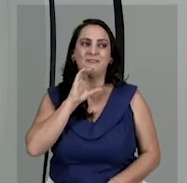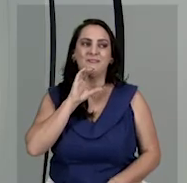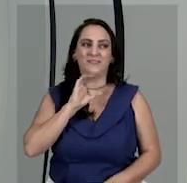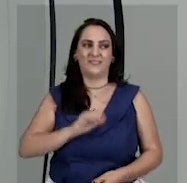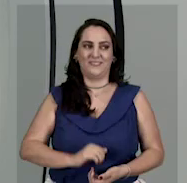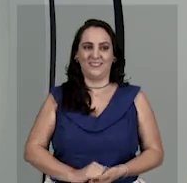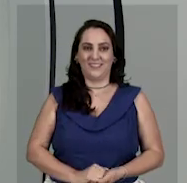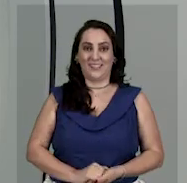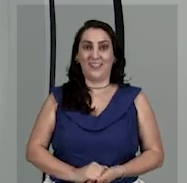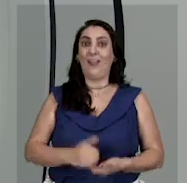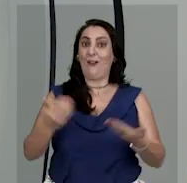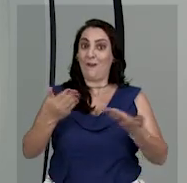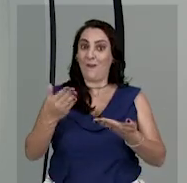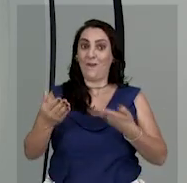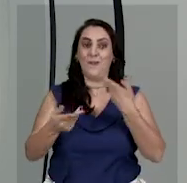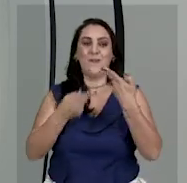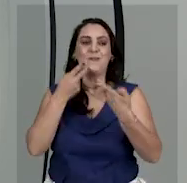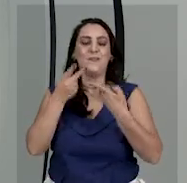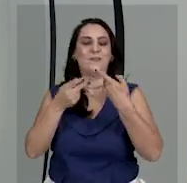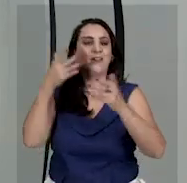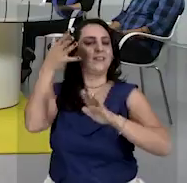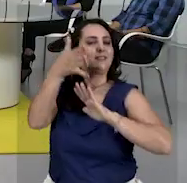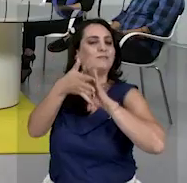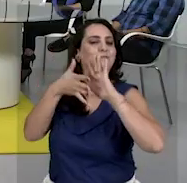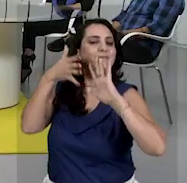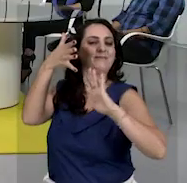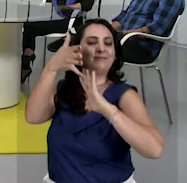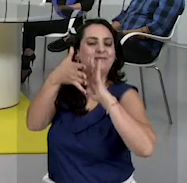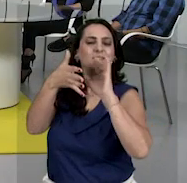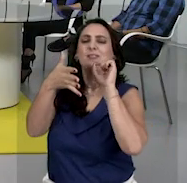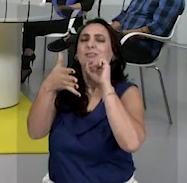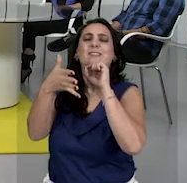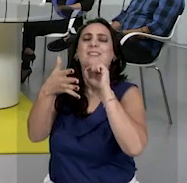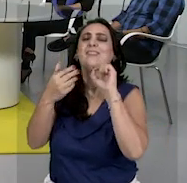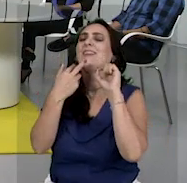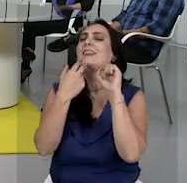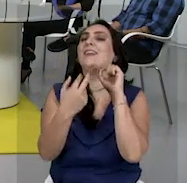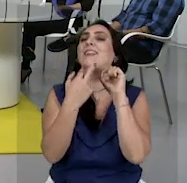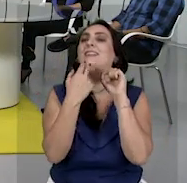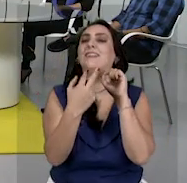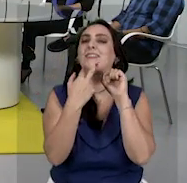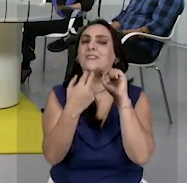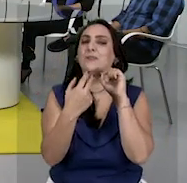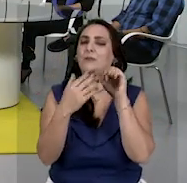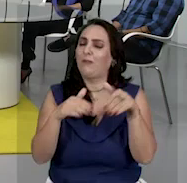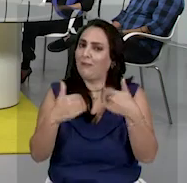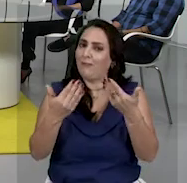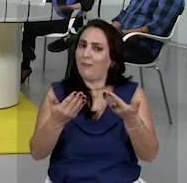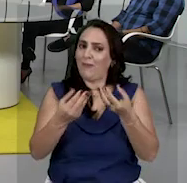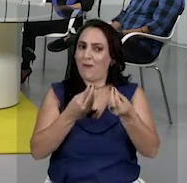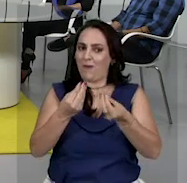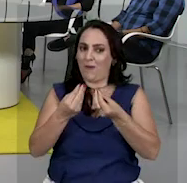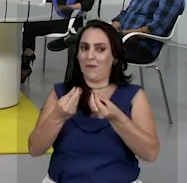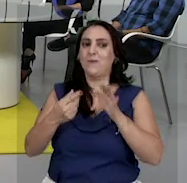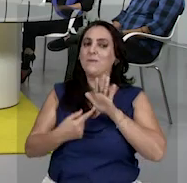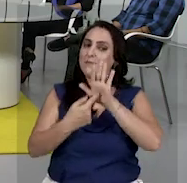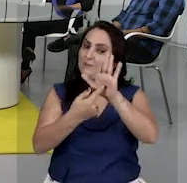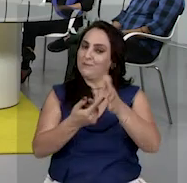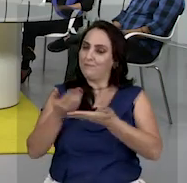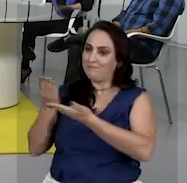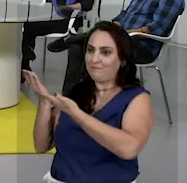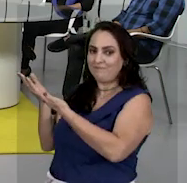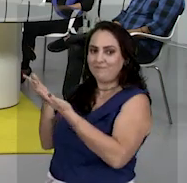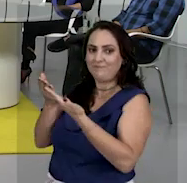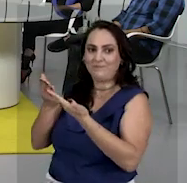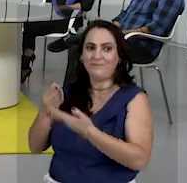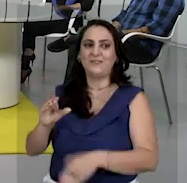sobre Libras. Que língua é essa? Carla e Gilbert, por favor, se apresentem.